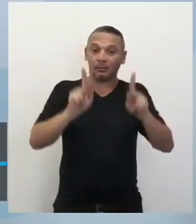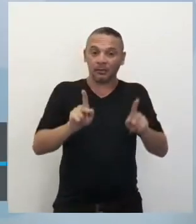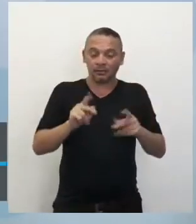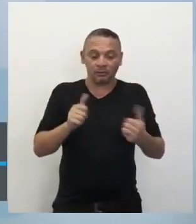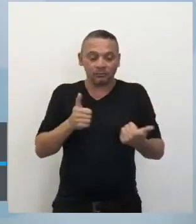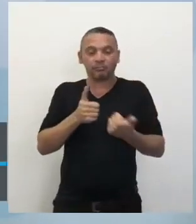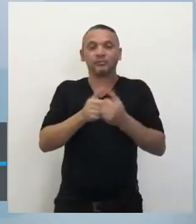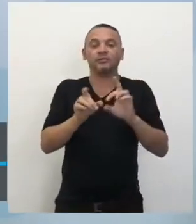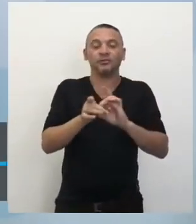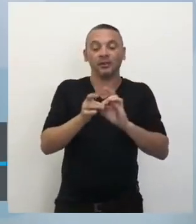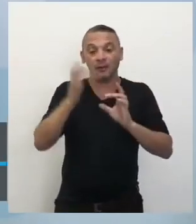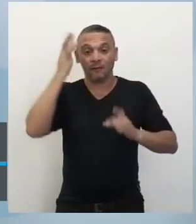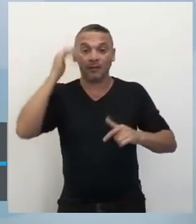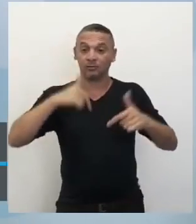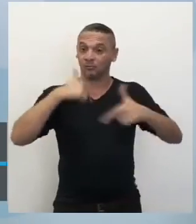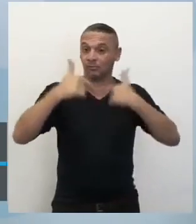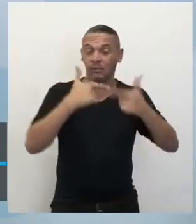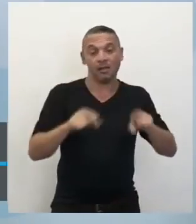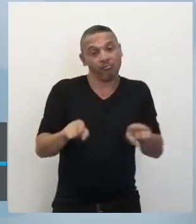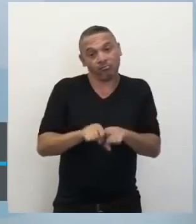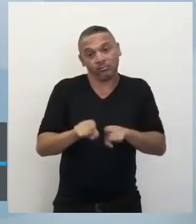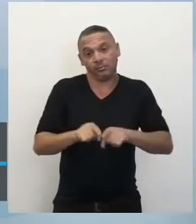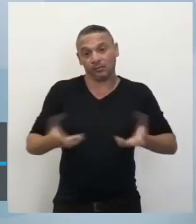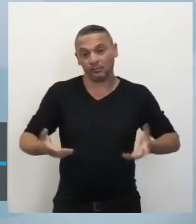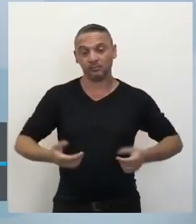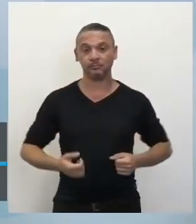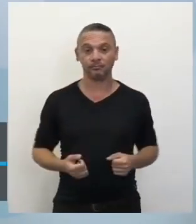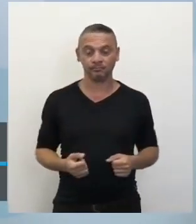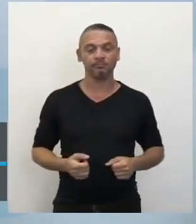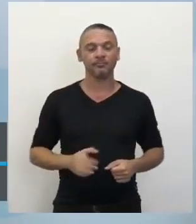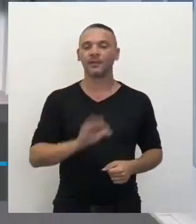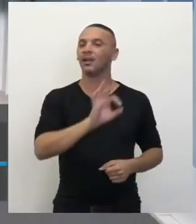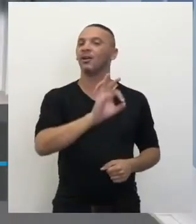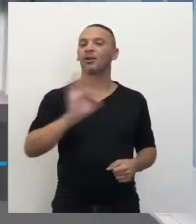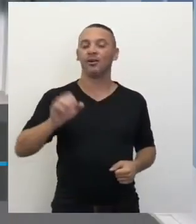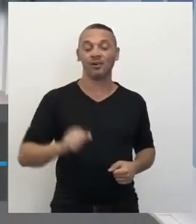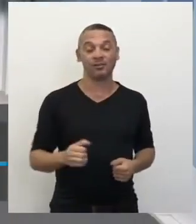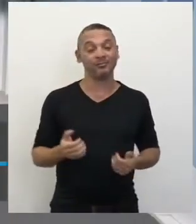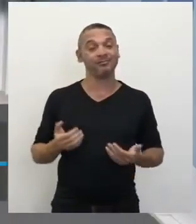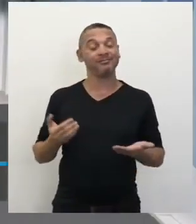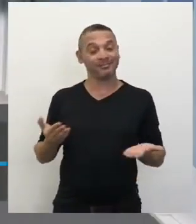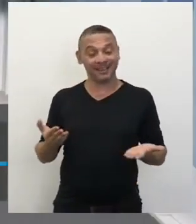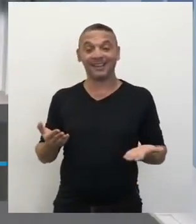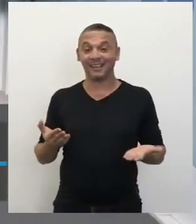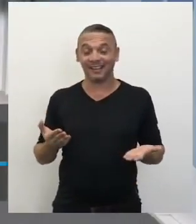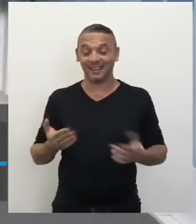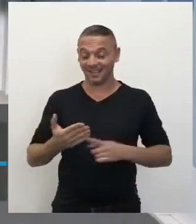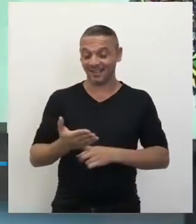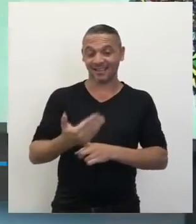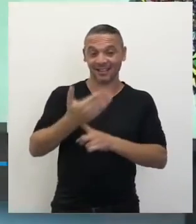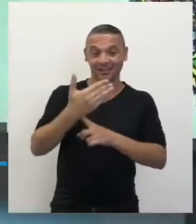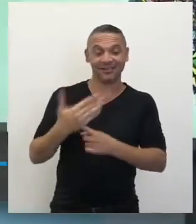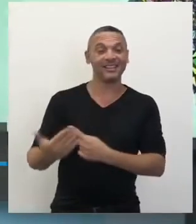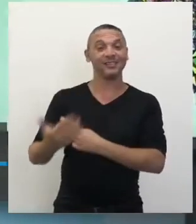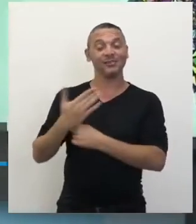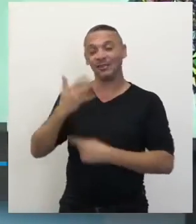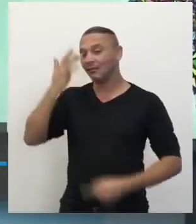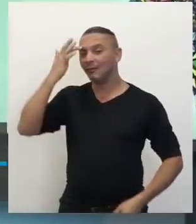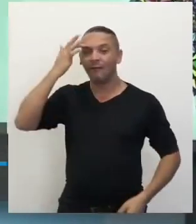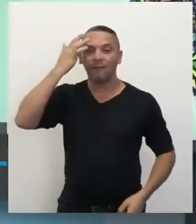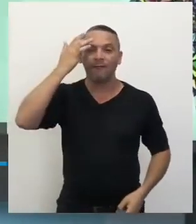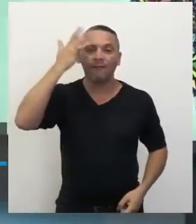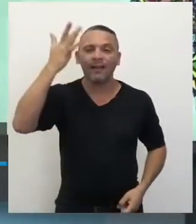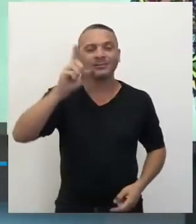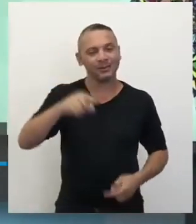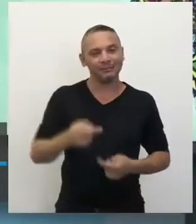facilitar o trabalho, o aluno Henrique falou. Ótimo, então a facilidade ou é um dos benefícios